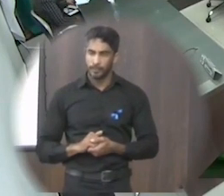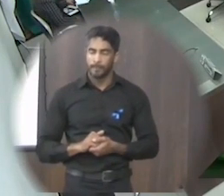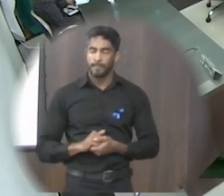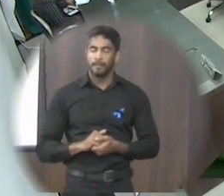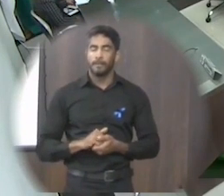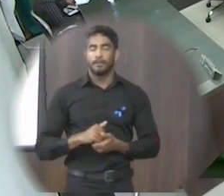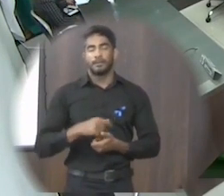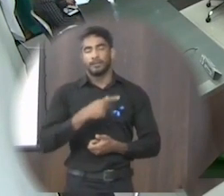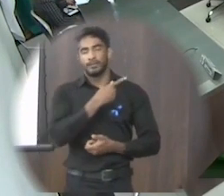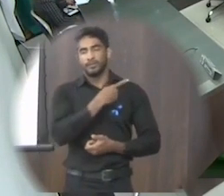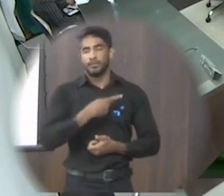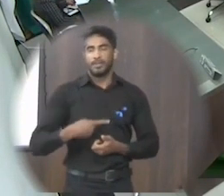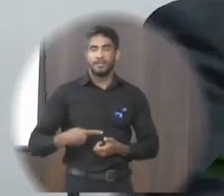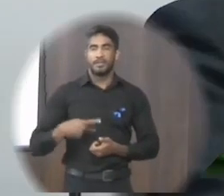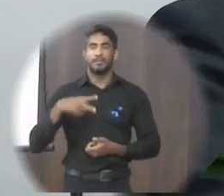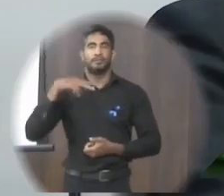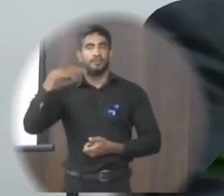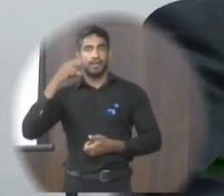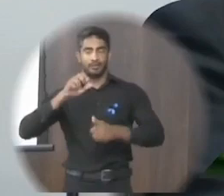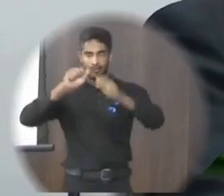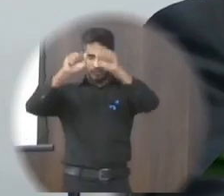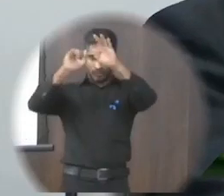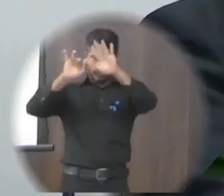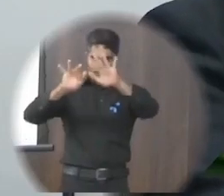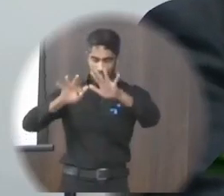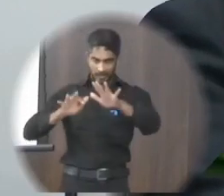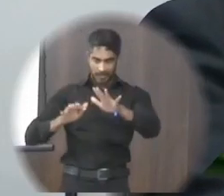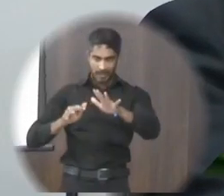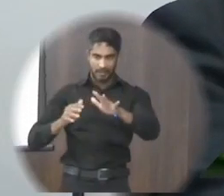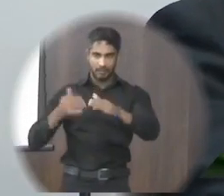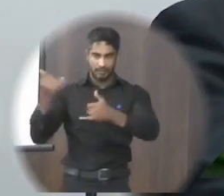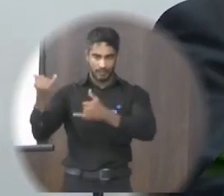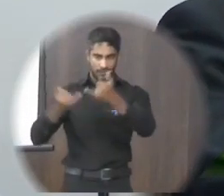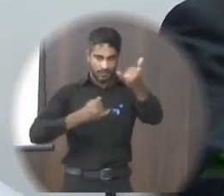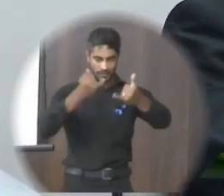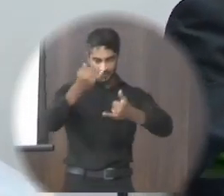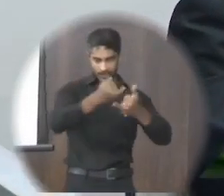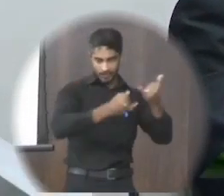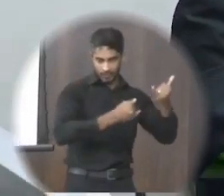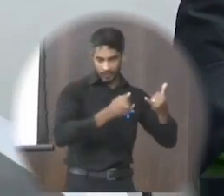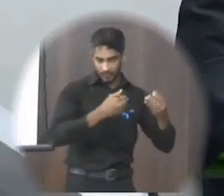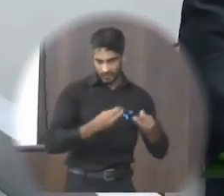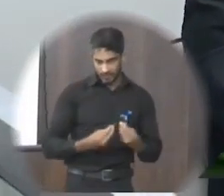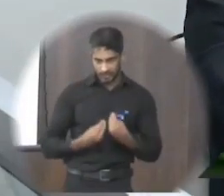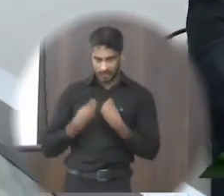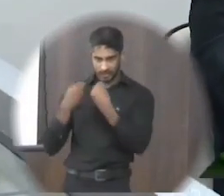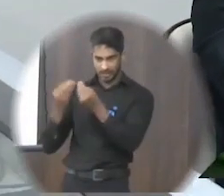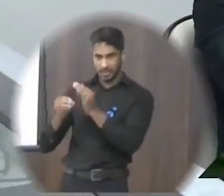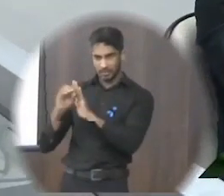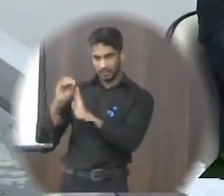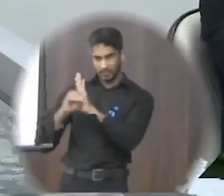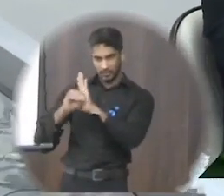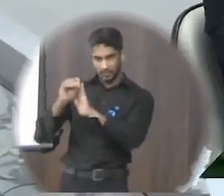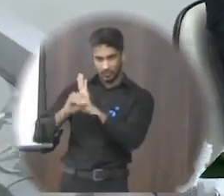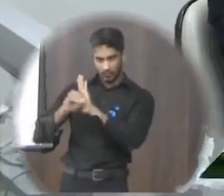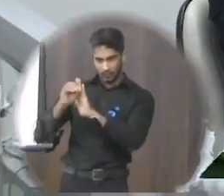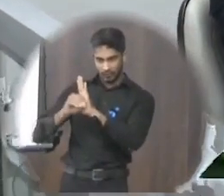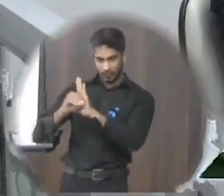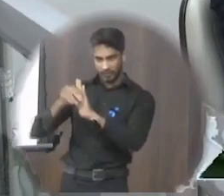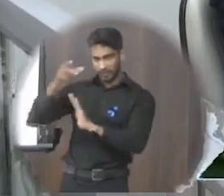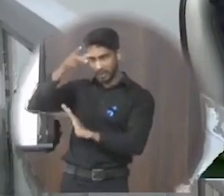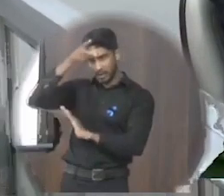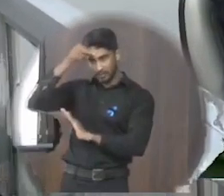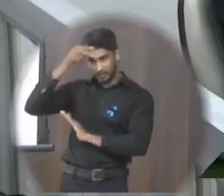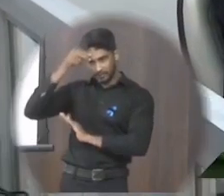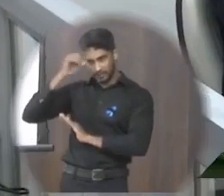Excelentíssimo senhor presidente, o vereador que subscreve requer que, após tramitação regimental, seja encaminhado ao senhor prefeito municipal José Aparecido